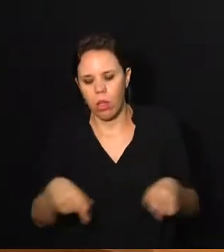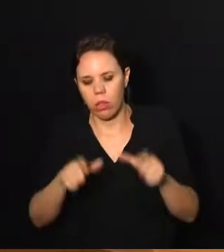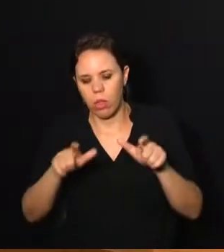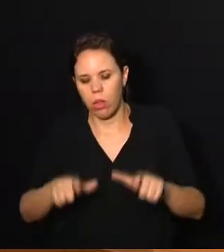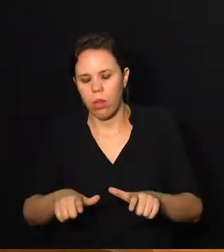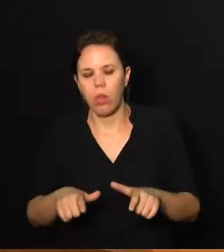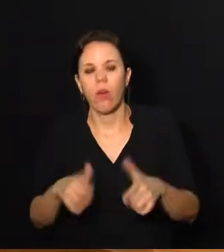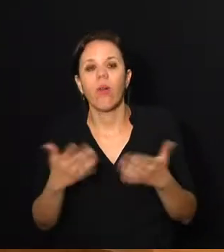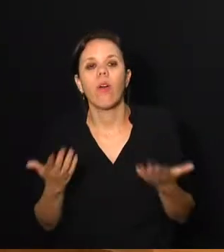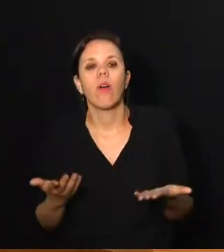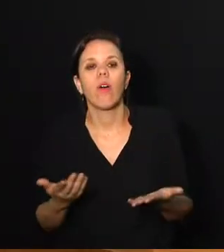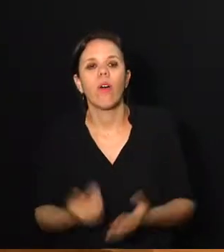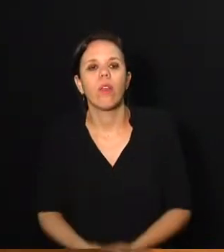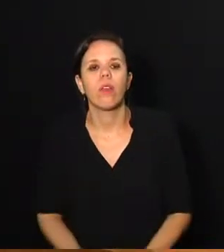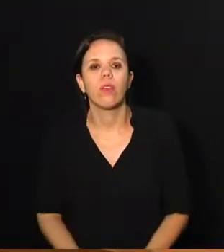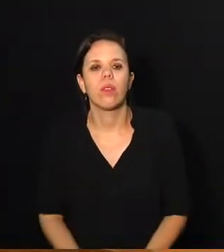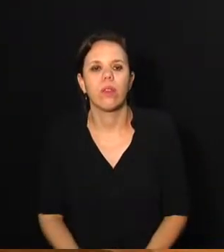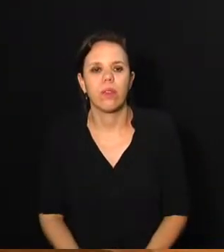local que é o terreno?